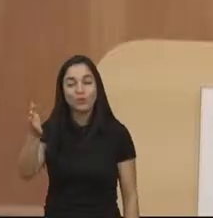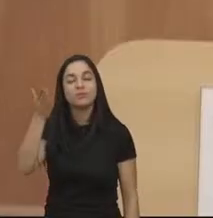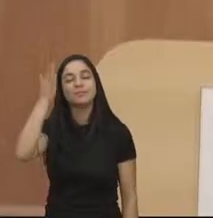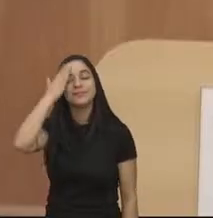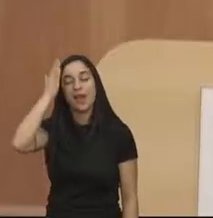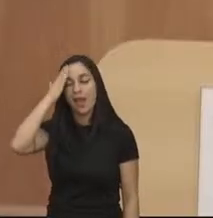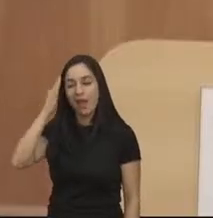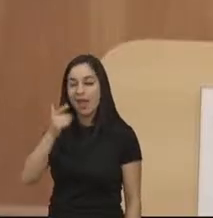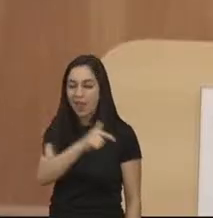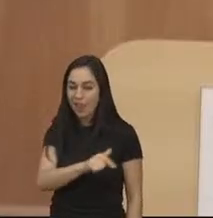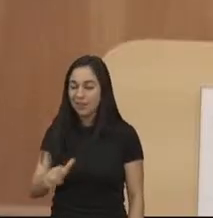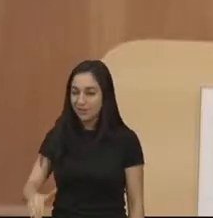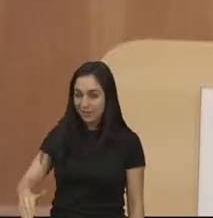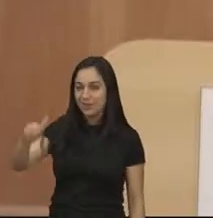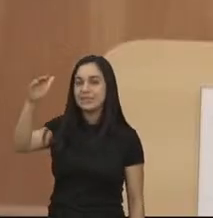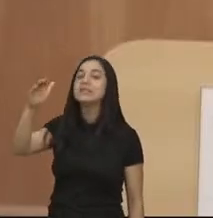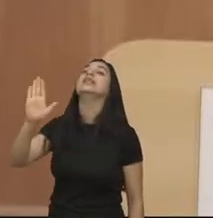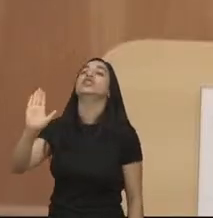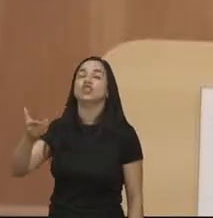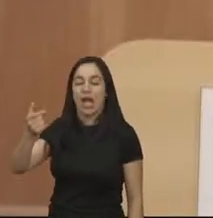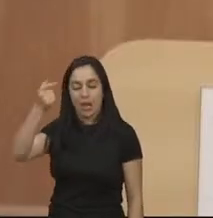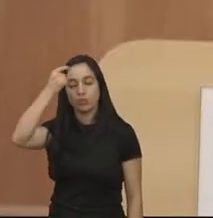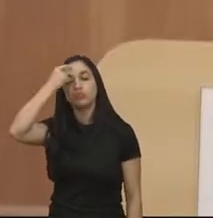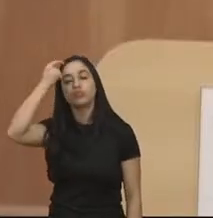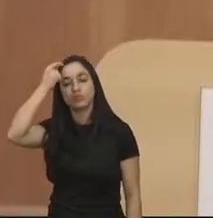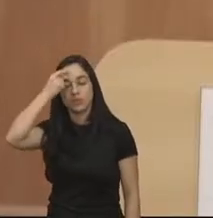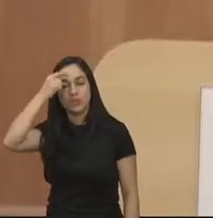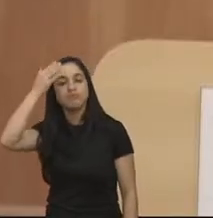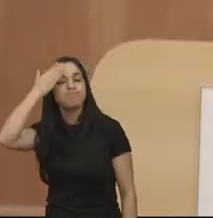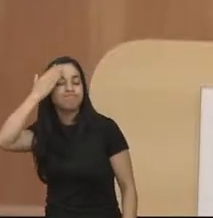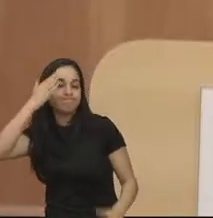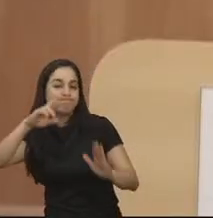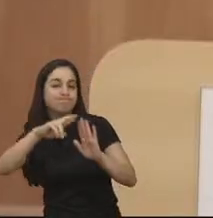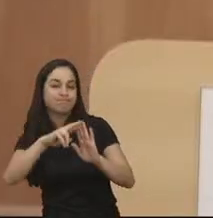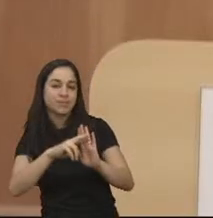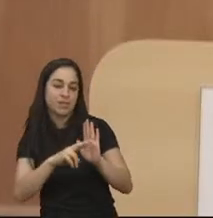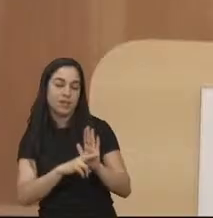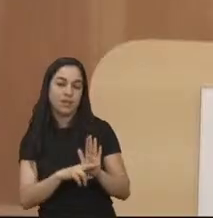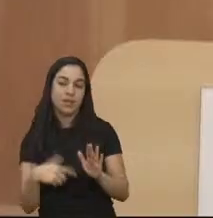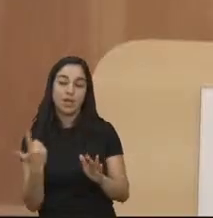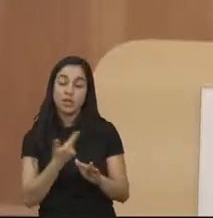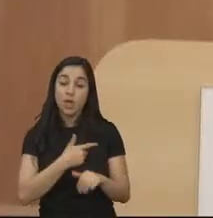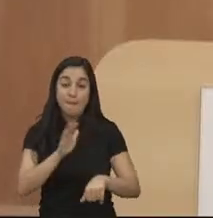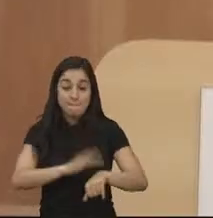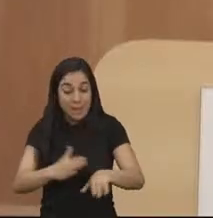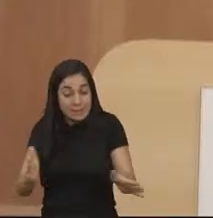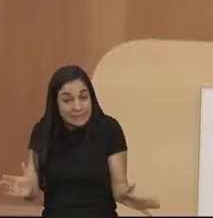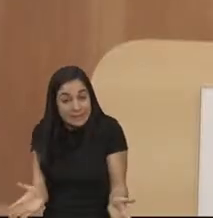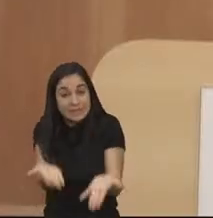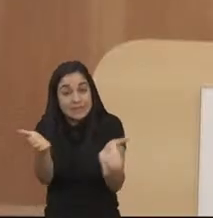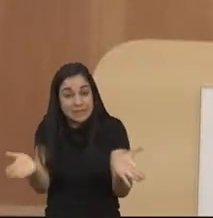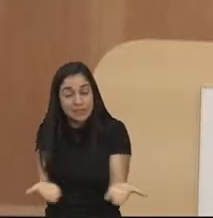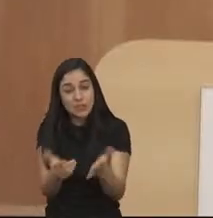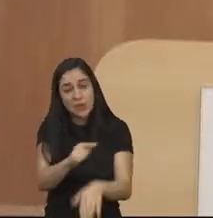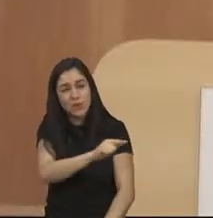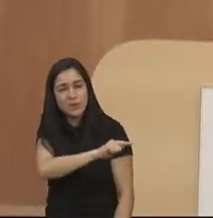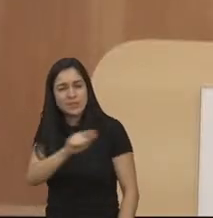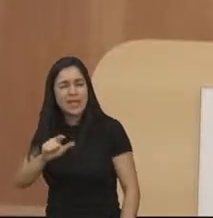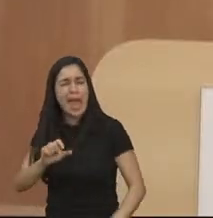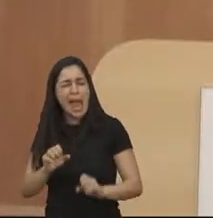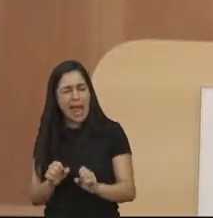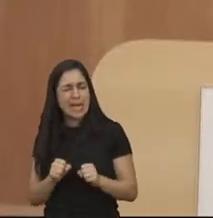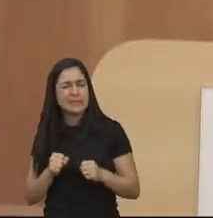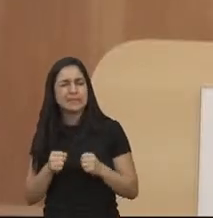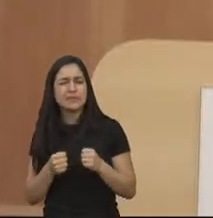importante esse trabalho de conscientização e que a gente possa cada vez mais incentivar vocês a perseverarem,